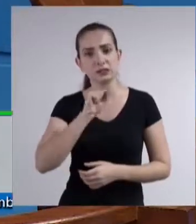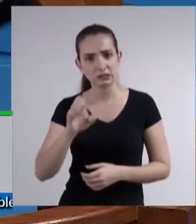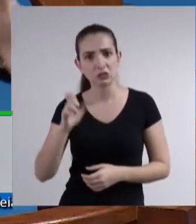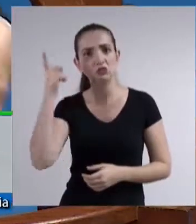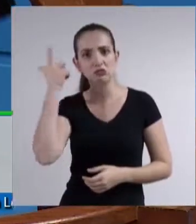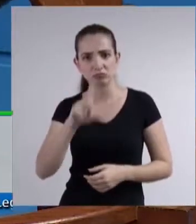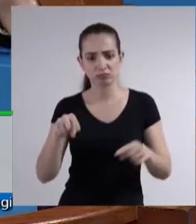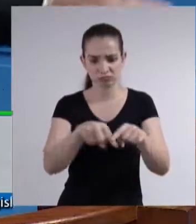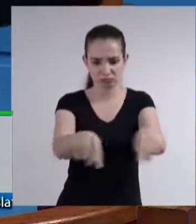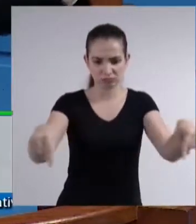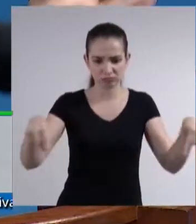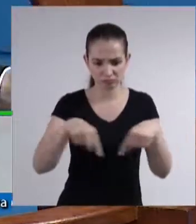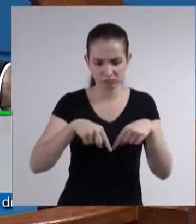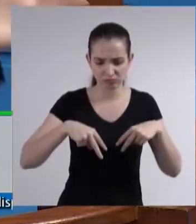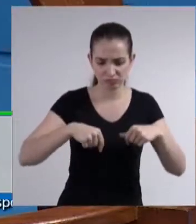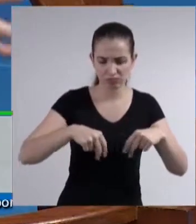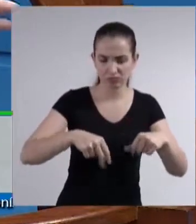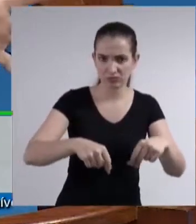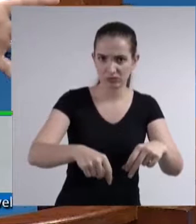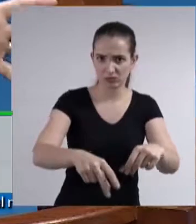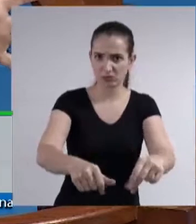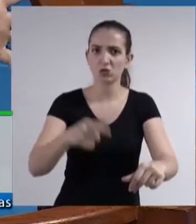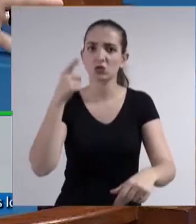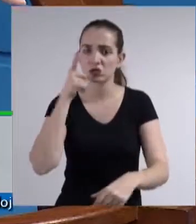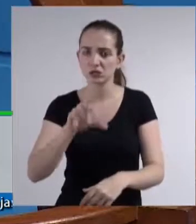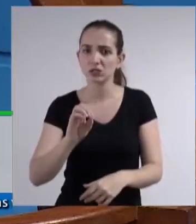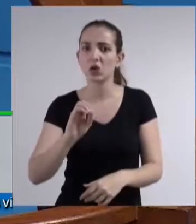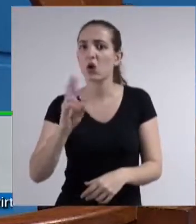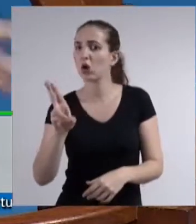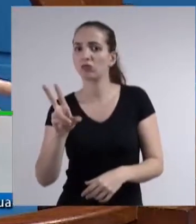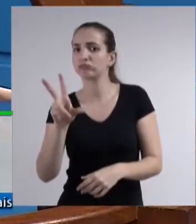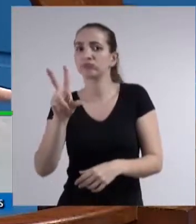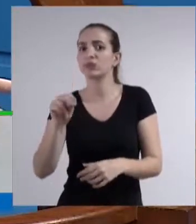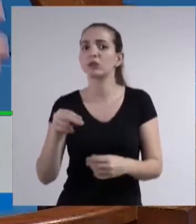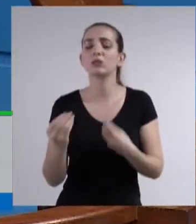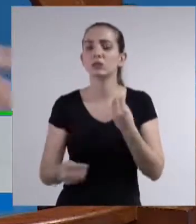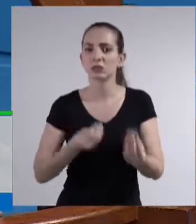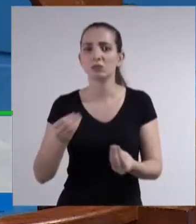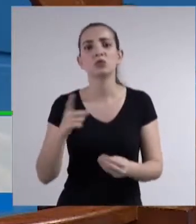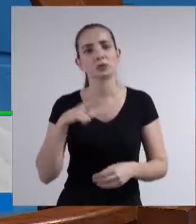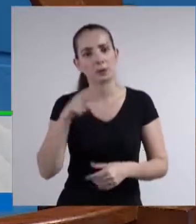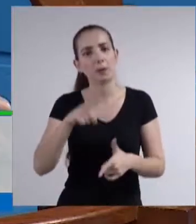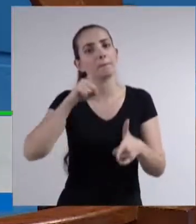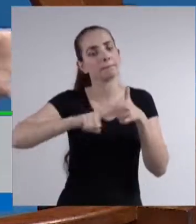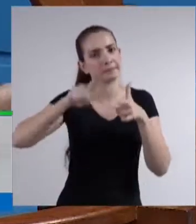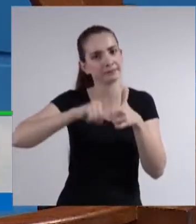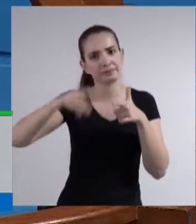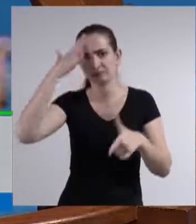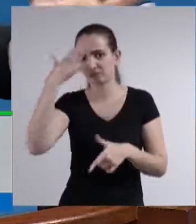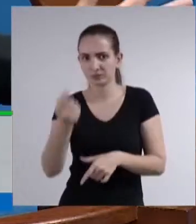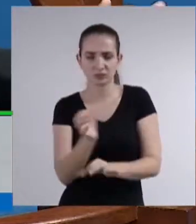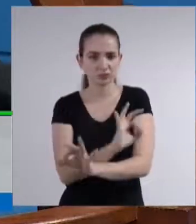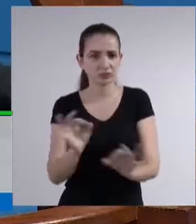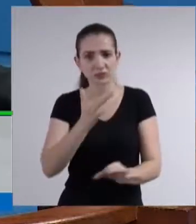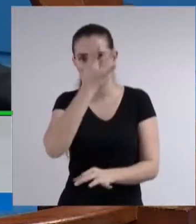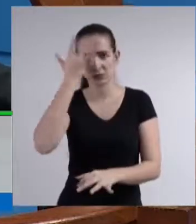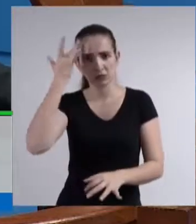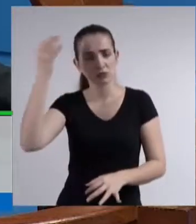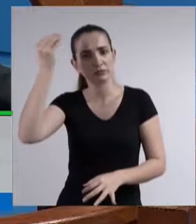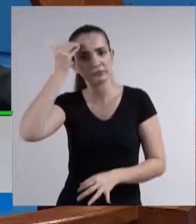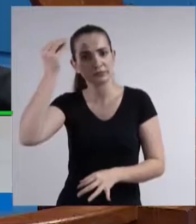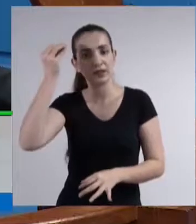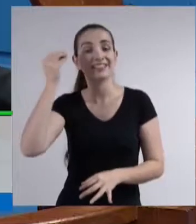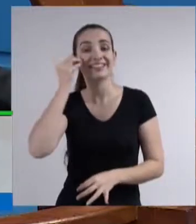demarcação vai sair ou não. Então, fica esse problema insolúvel e as pessoas tentam resolver com as